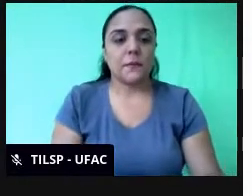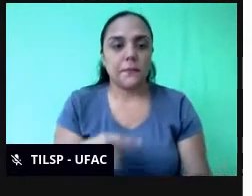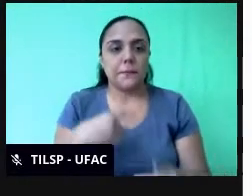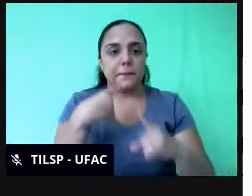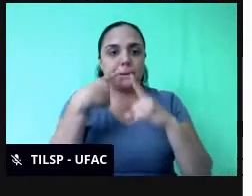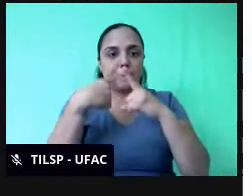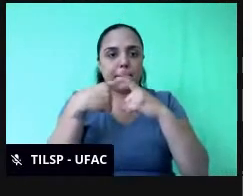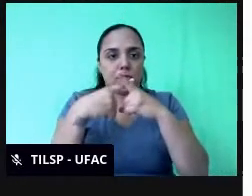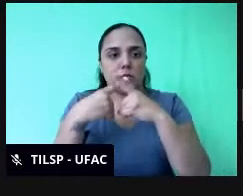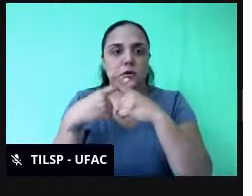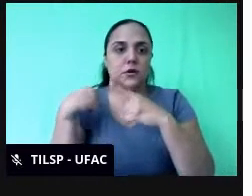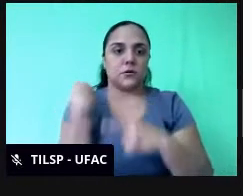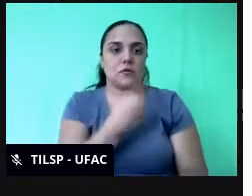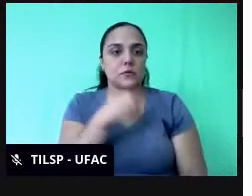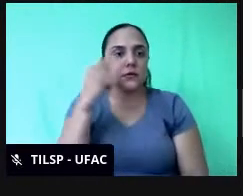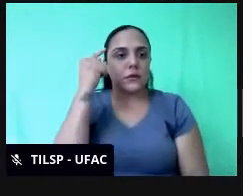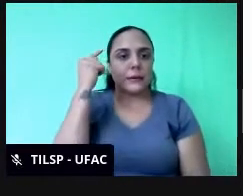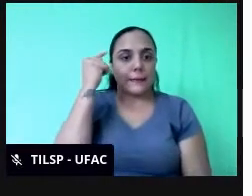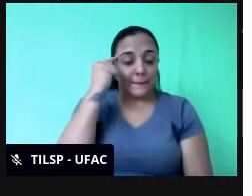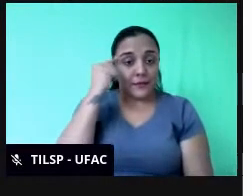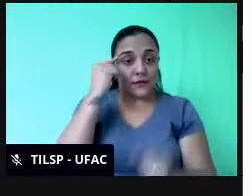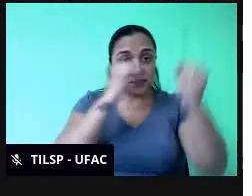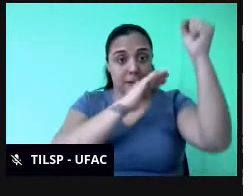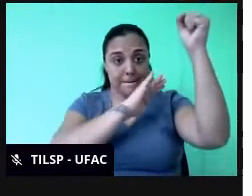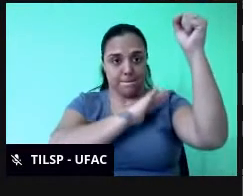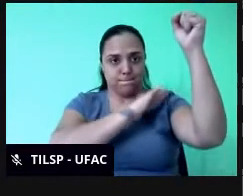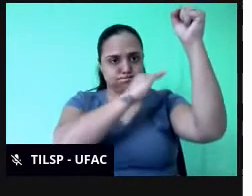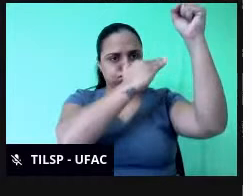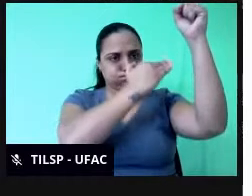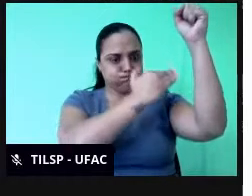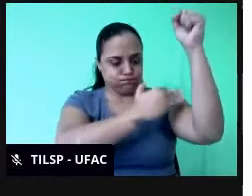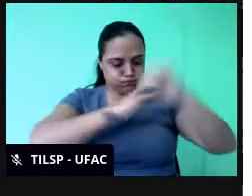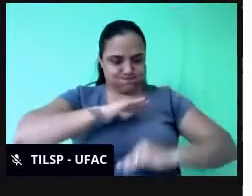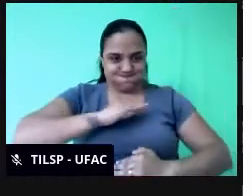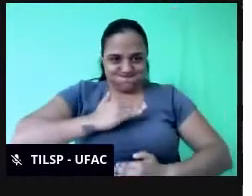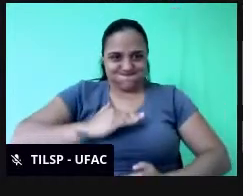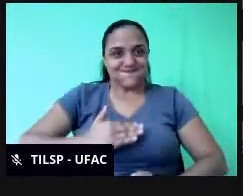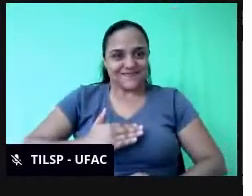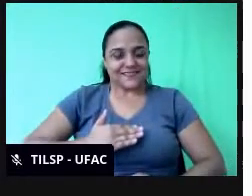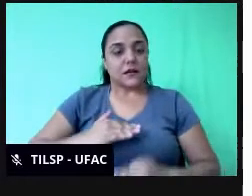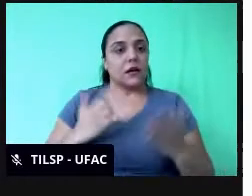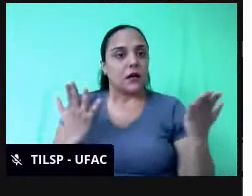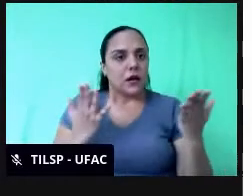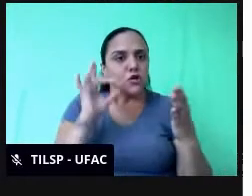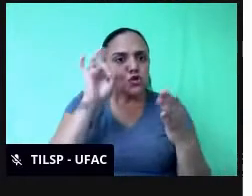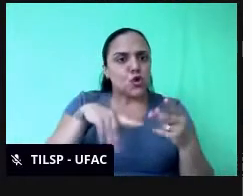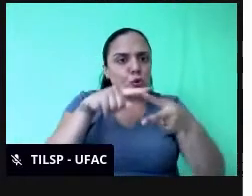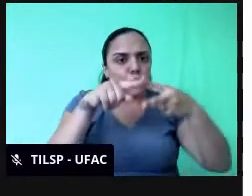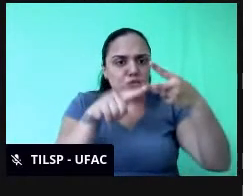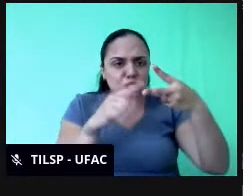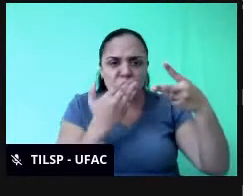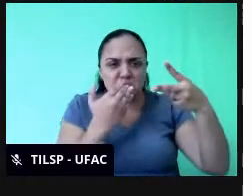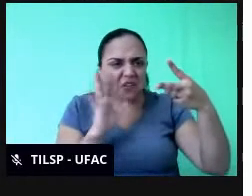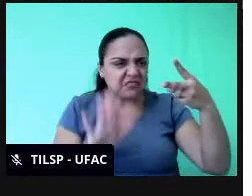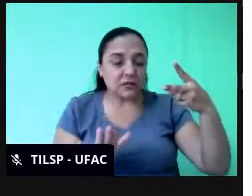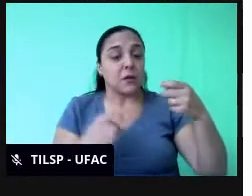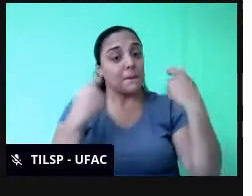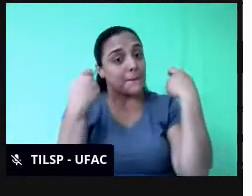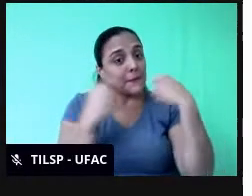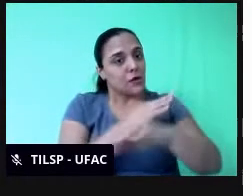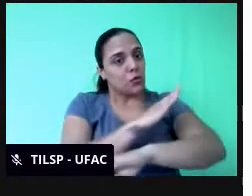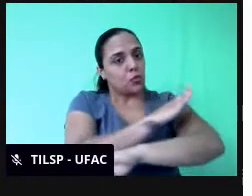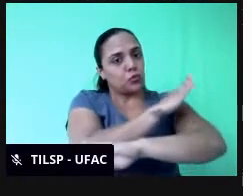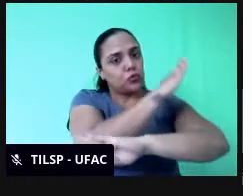pensa em ganho de massa muscular, não é uma refeição ou 2 que são determinantes, é um todo, é o